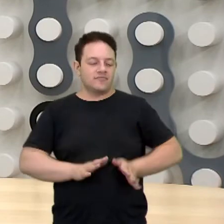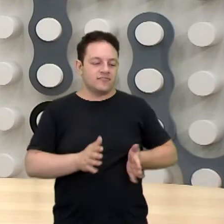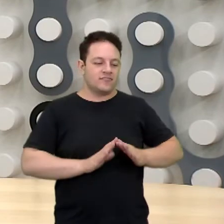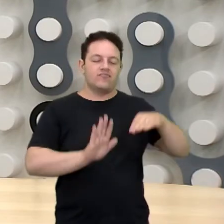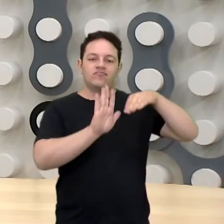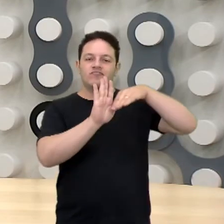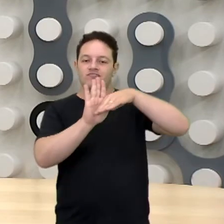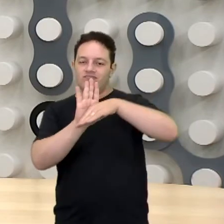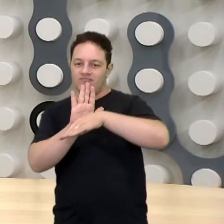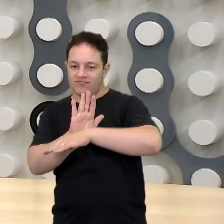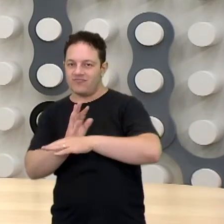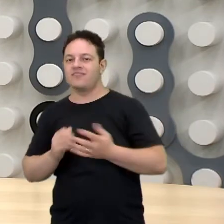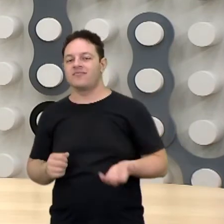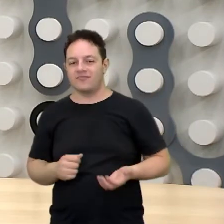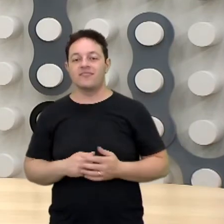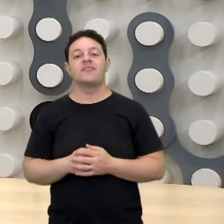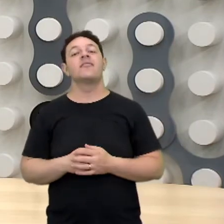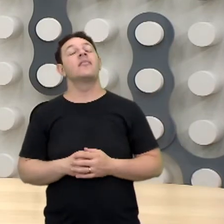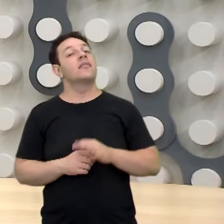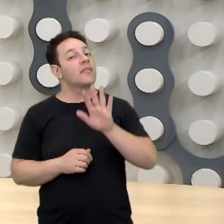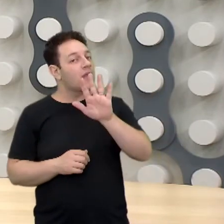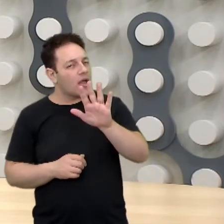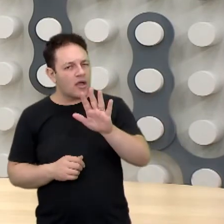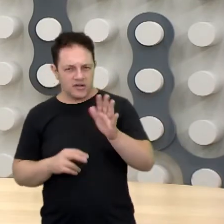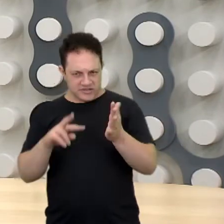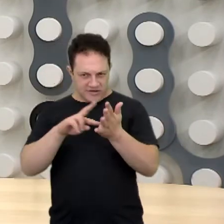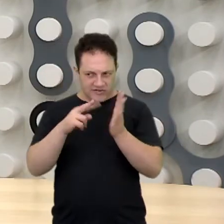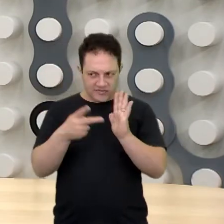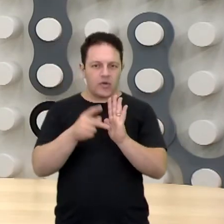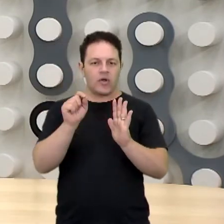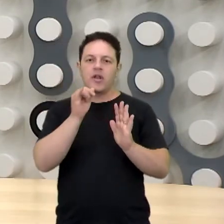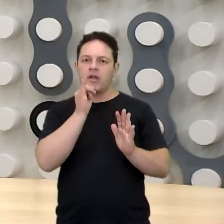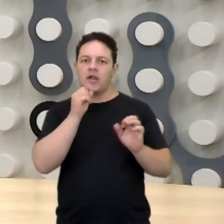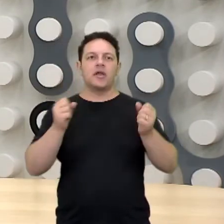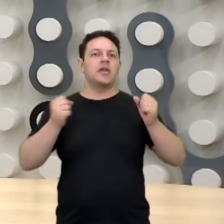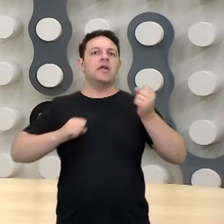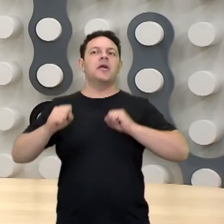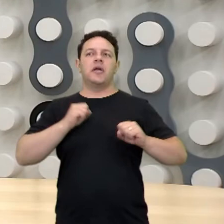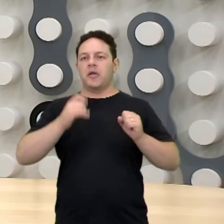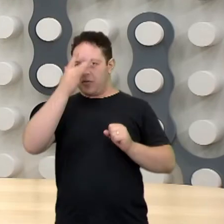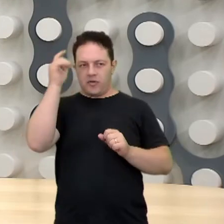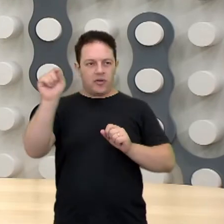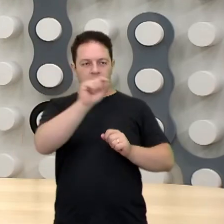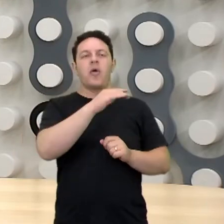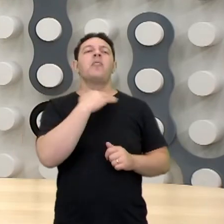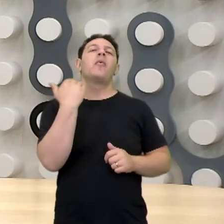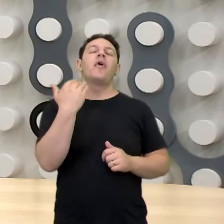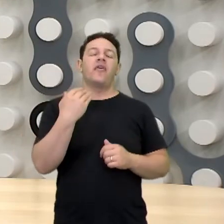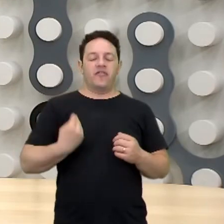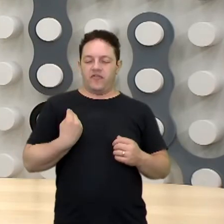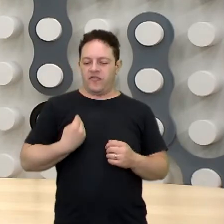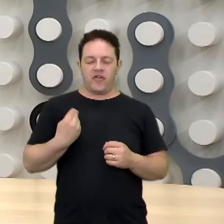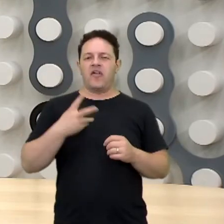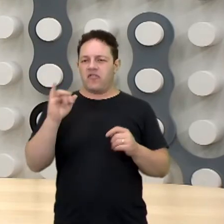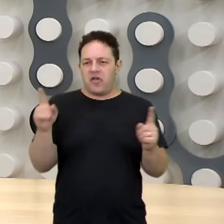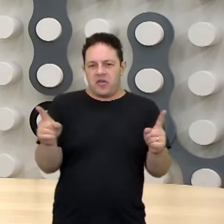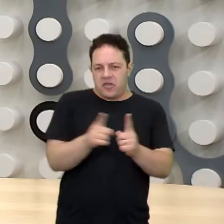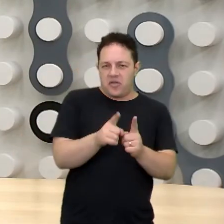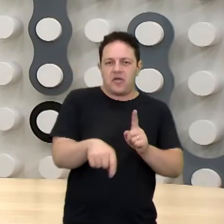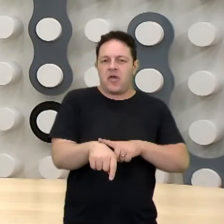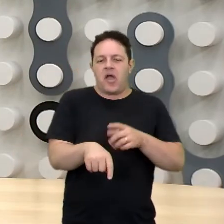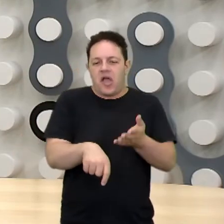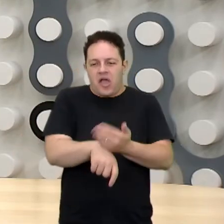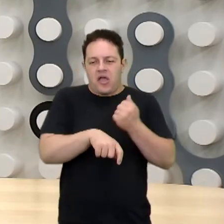vegetativo ele diminui. Não quer dizer, né, que a expectativa de vida também vai diminuir. Pelo contrário, a tendência é que se aumente,